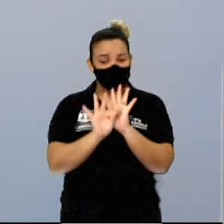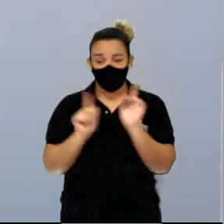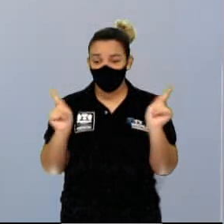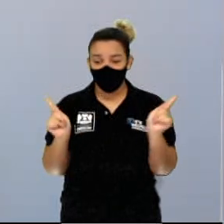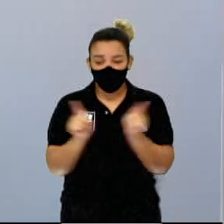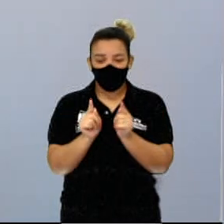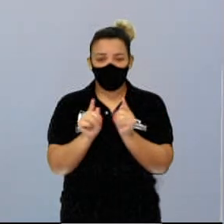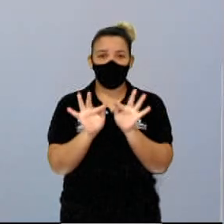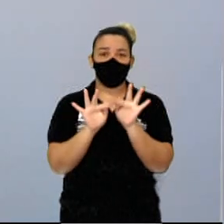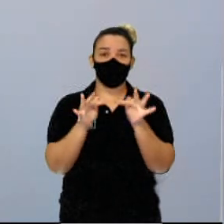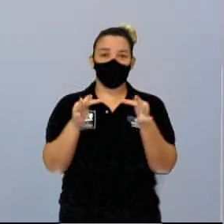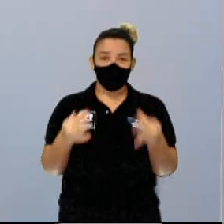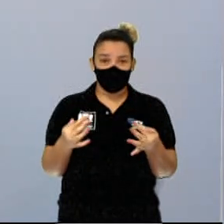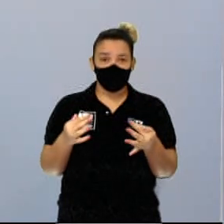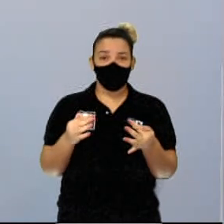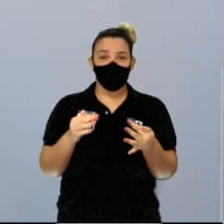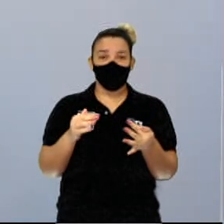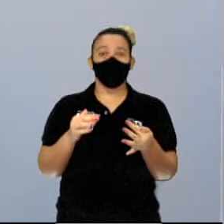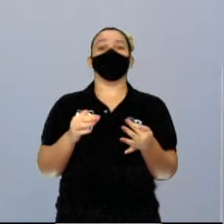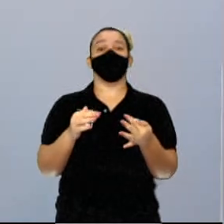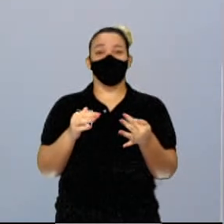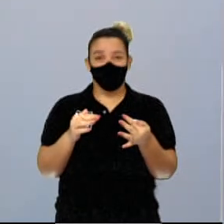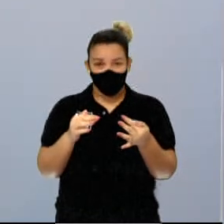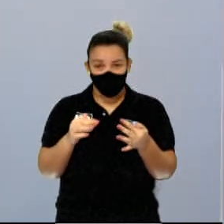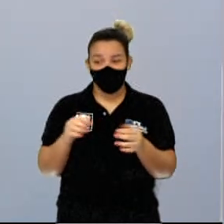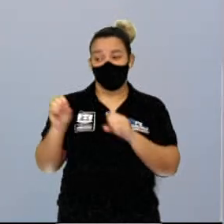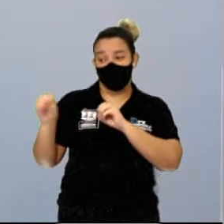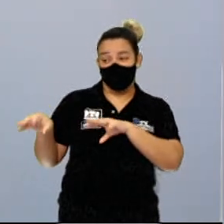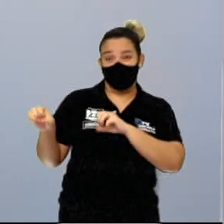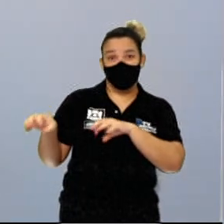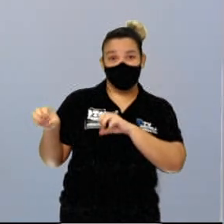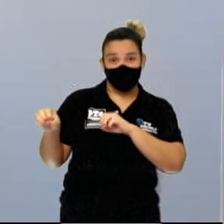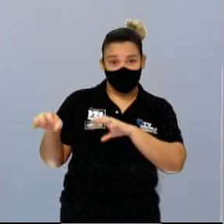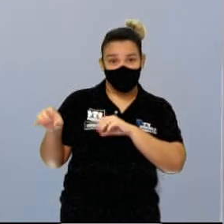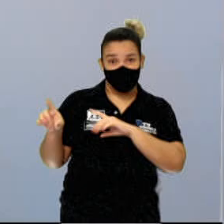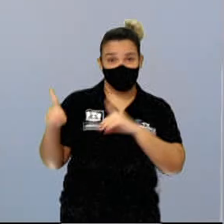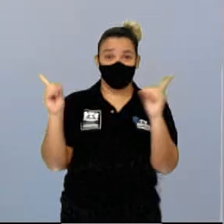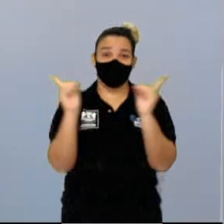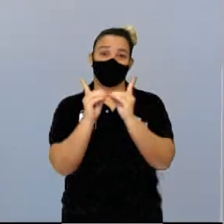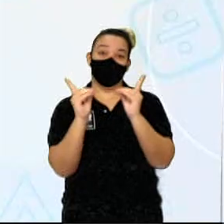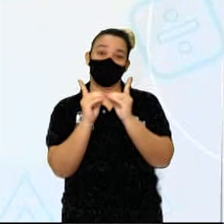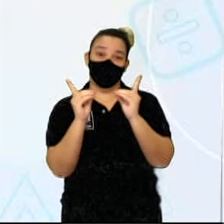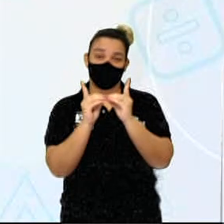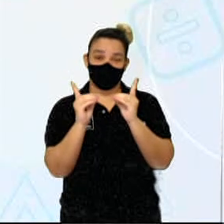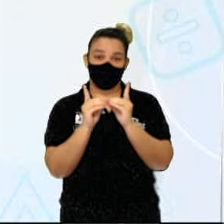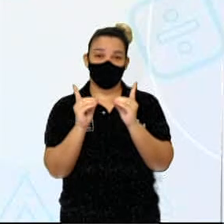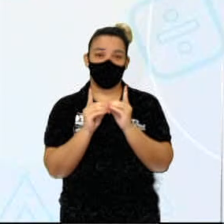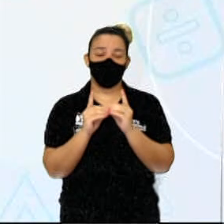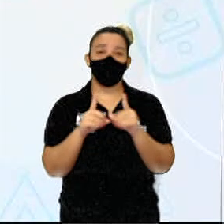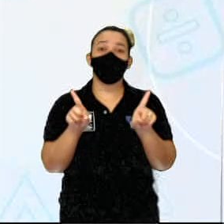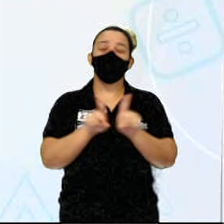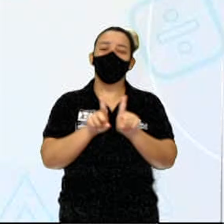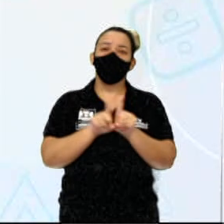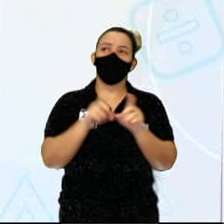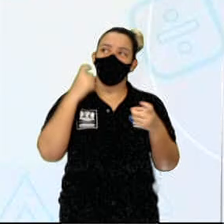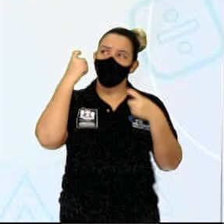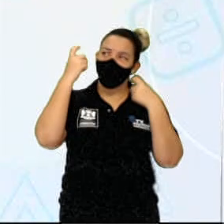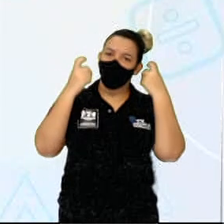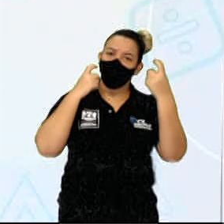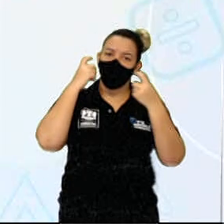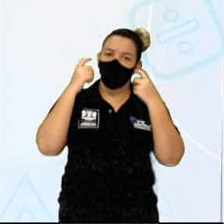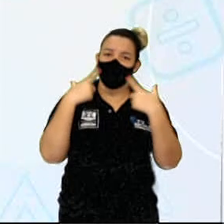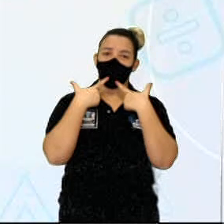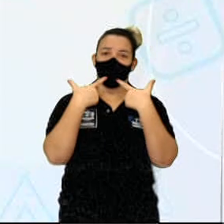um ensinamento, ele tem essa finalidade didática, tá bom? E existe uma preocupação estética, sim, com a